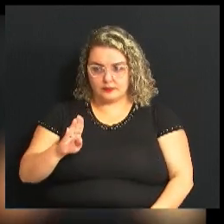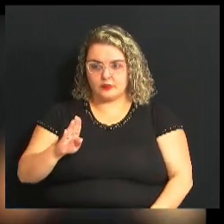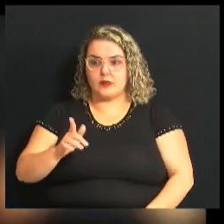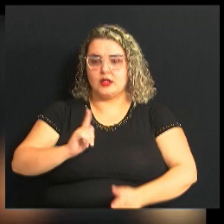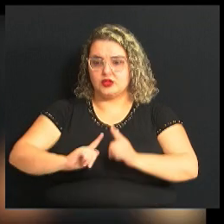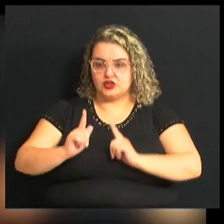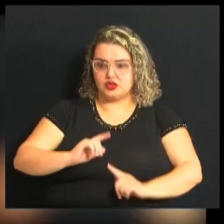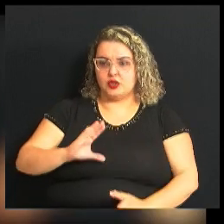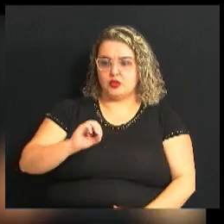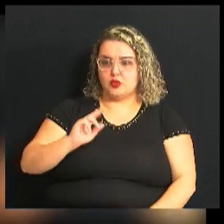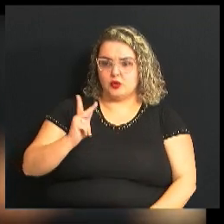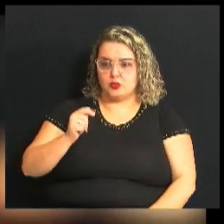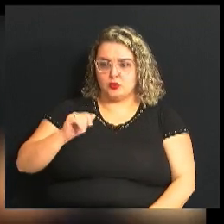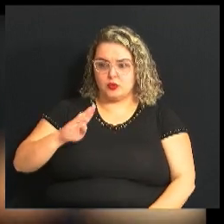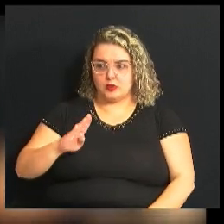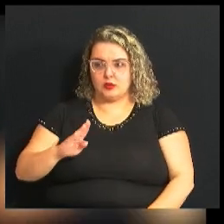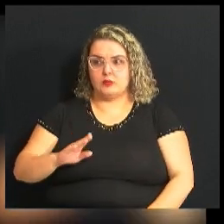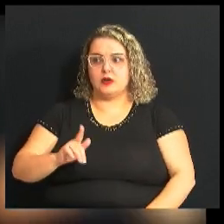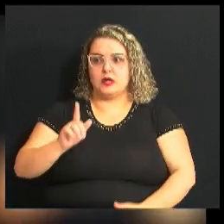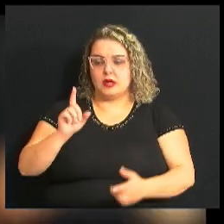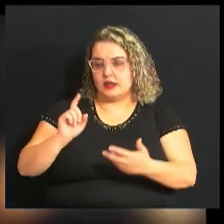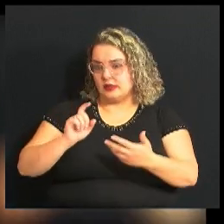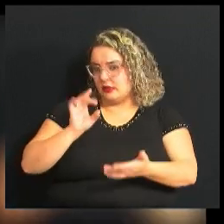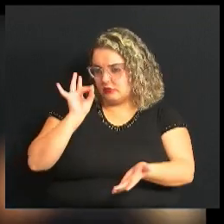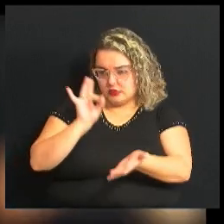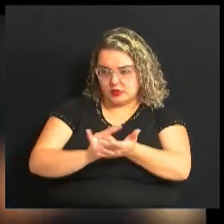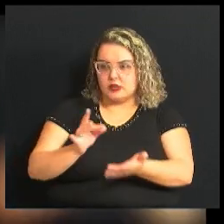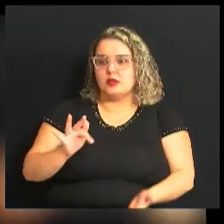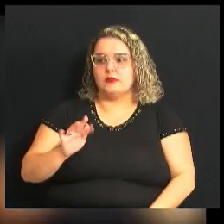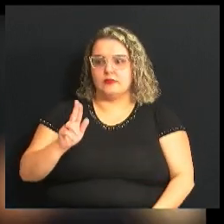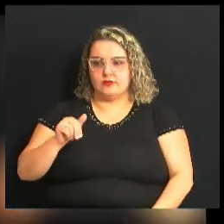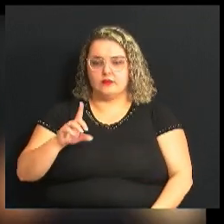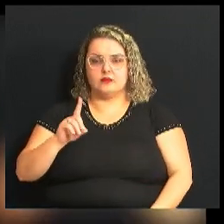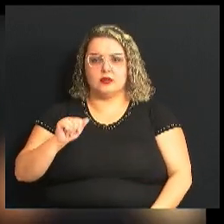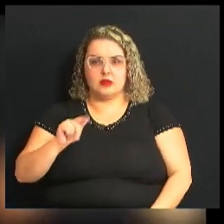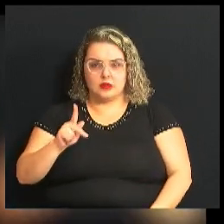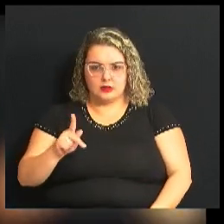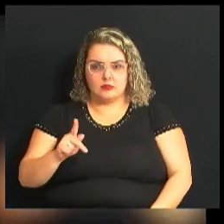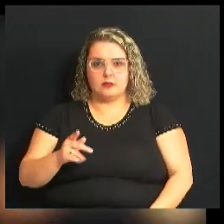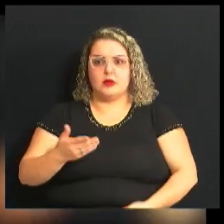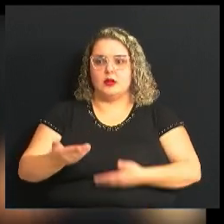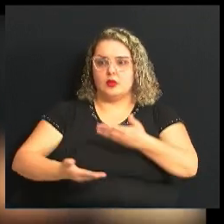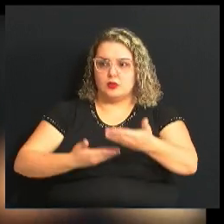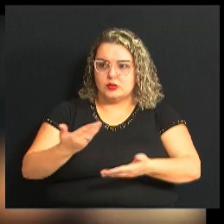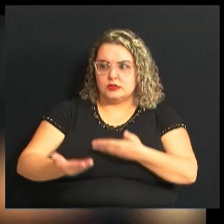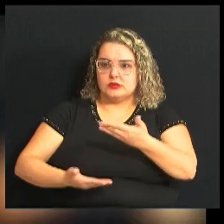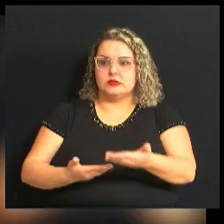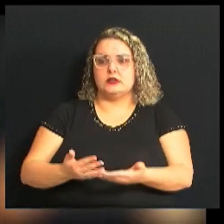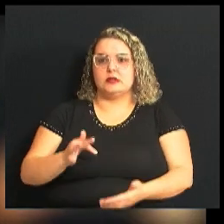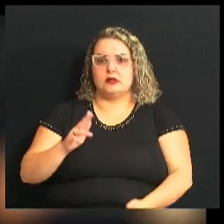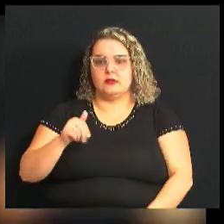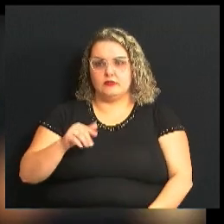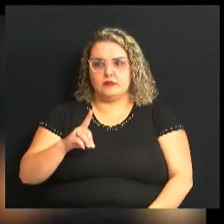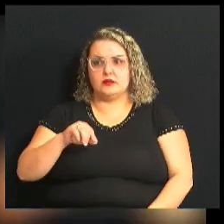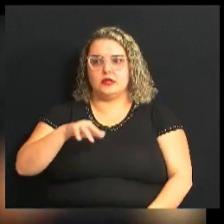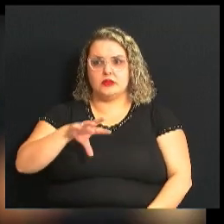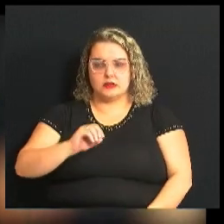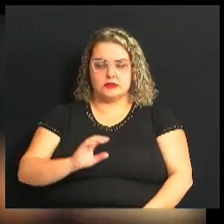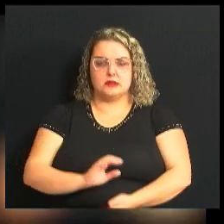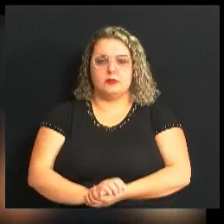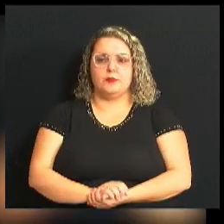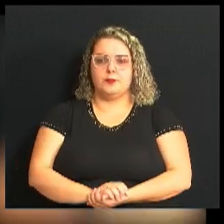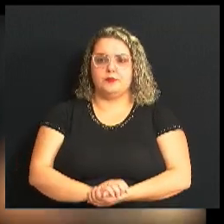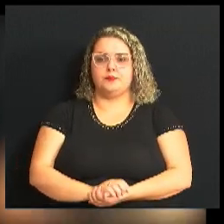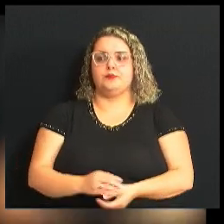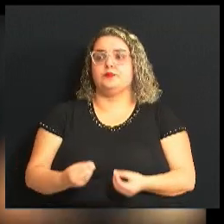a Coab no papel da execução e um Fundap, então, que é o nosso fundo, para cuidar da subhabitação. Tá? Essa é a nossa estrutura. Tá? Vou trazer para vocês